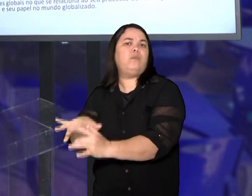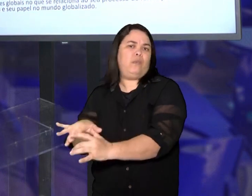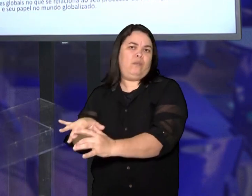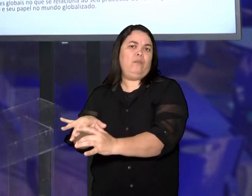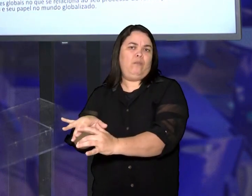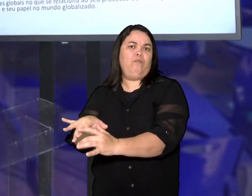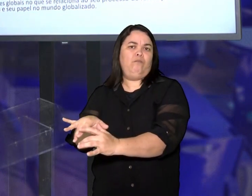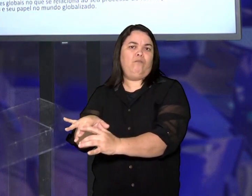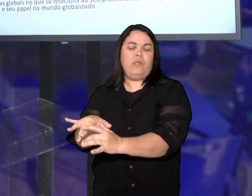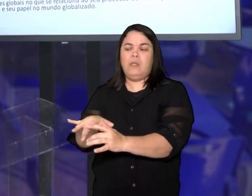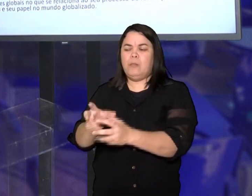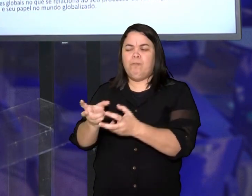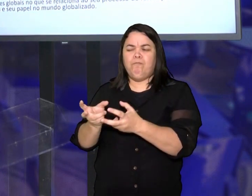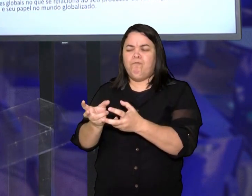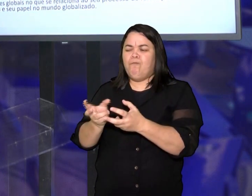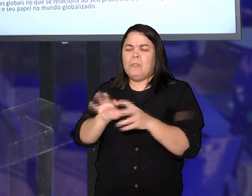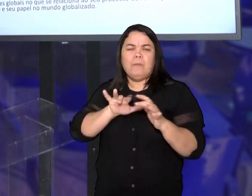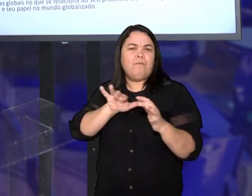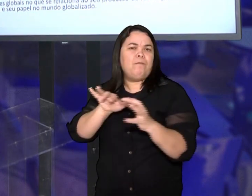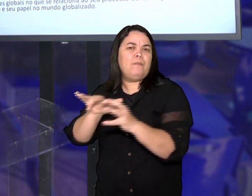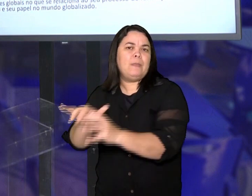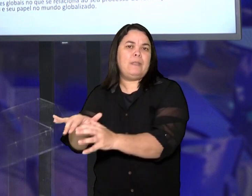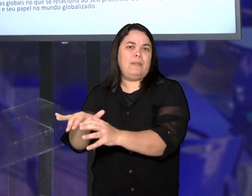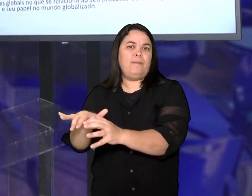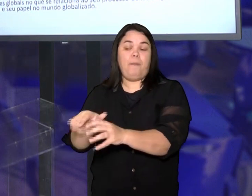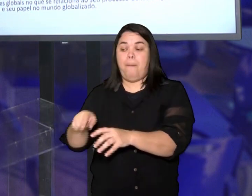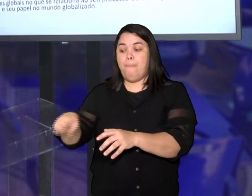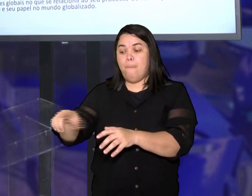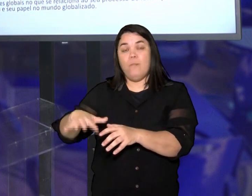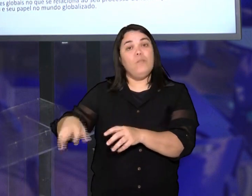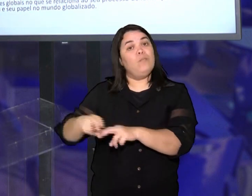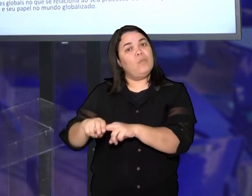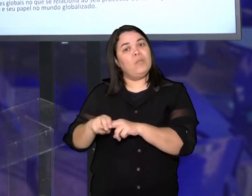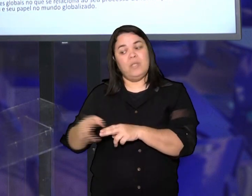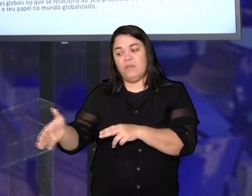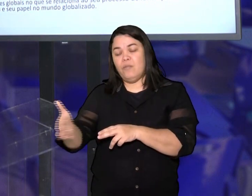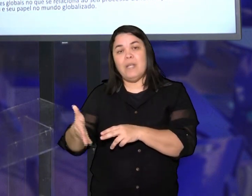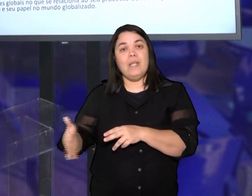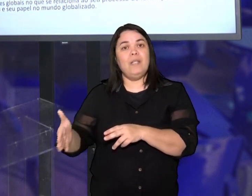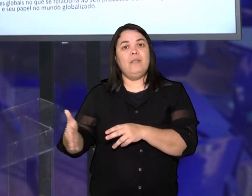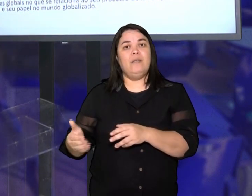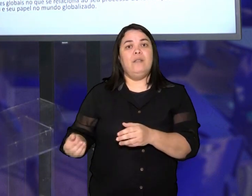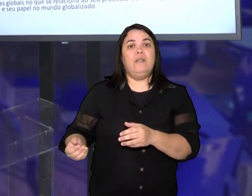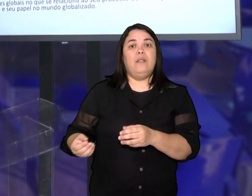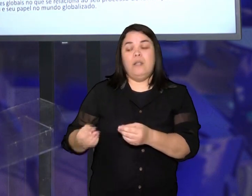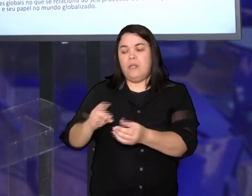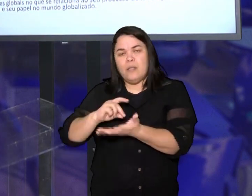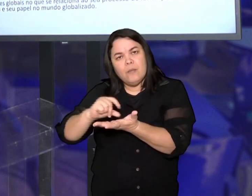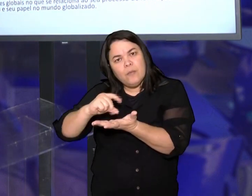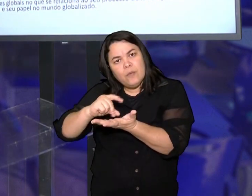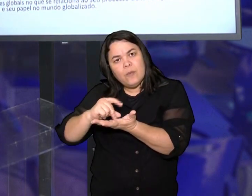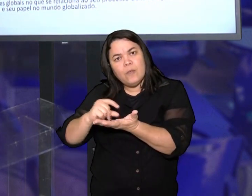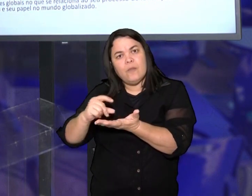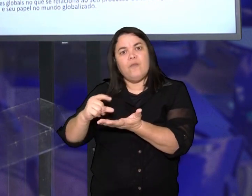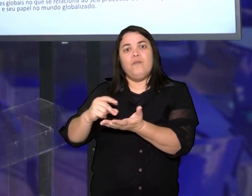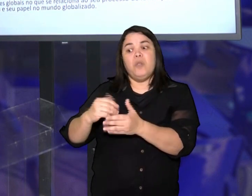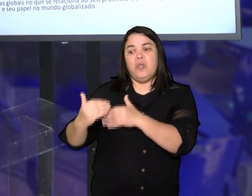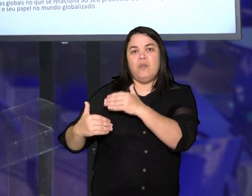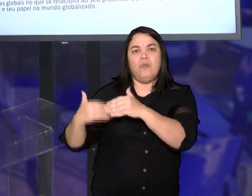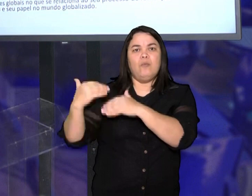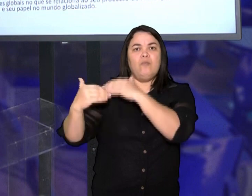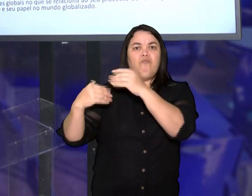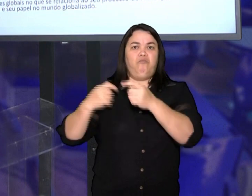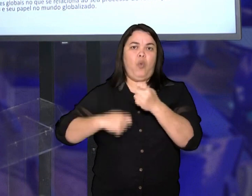pessoas exatamente por isso, exatamente por apresentar sede de transnacionais, por apresentar grande